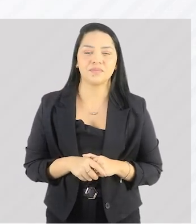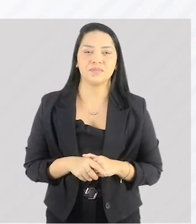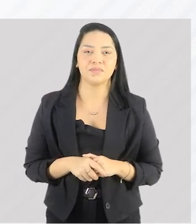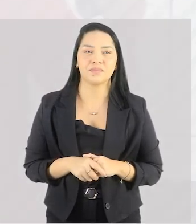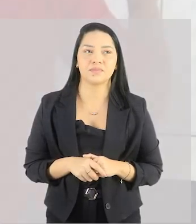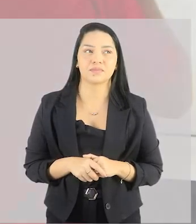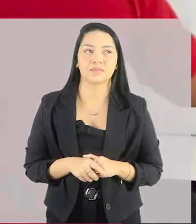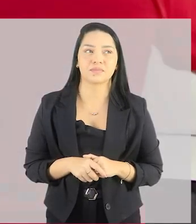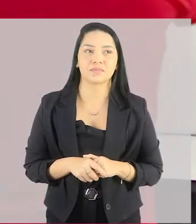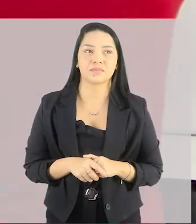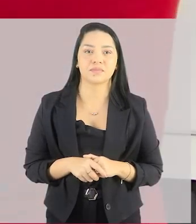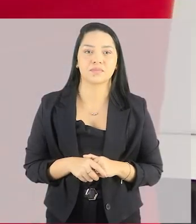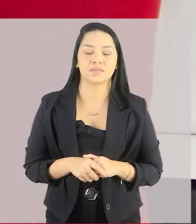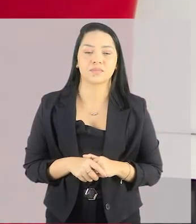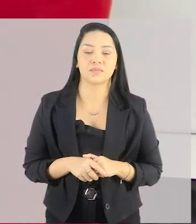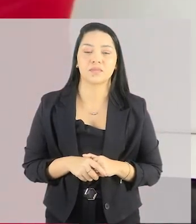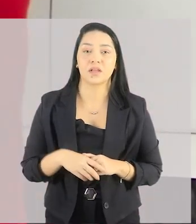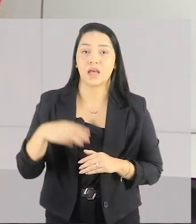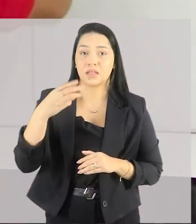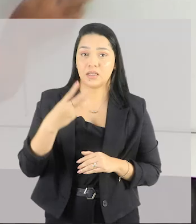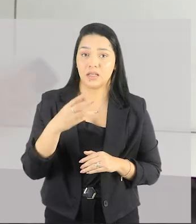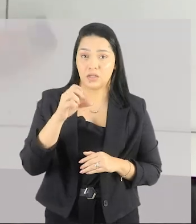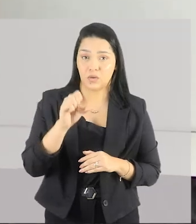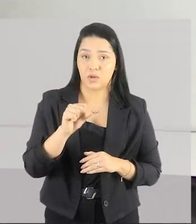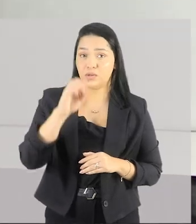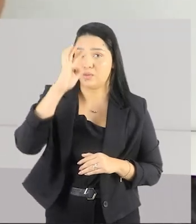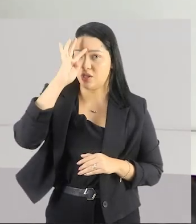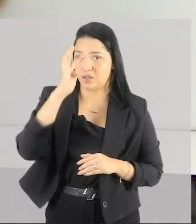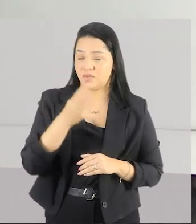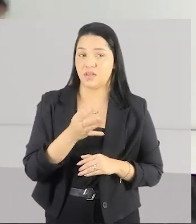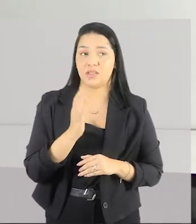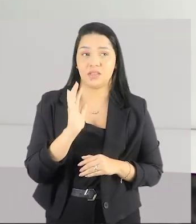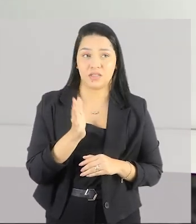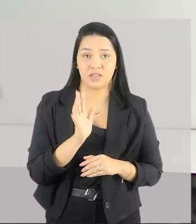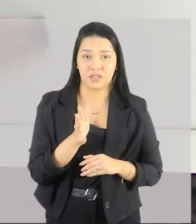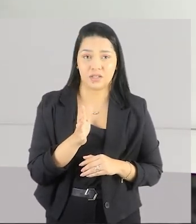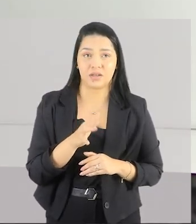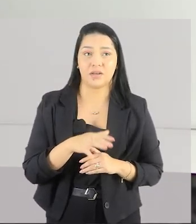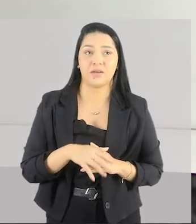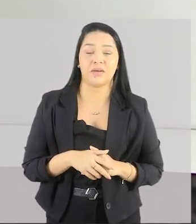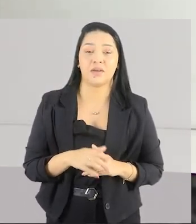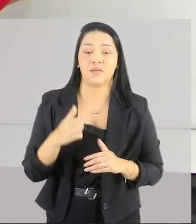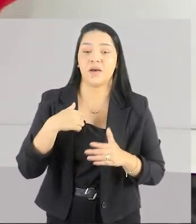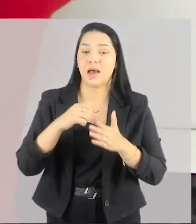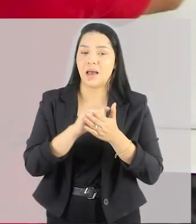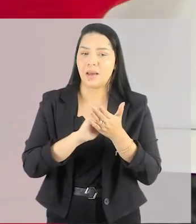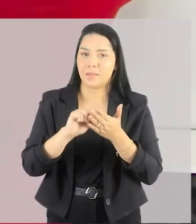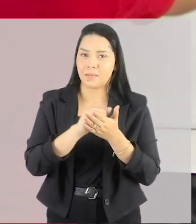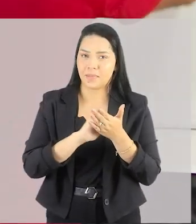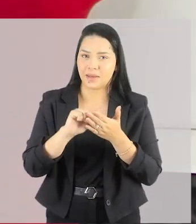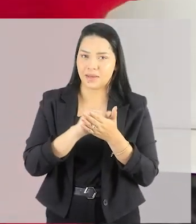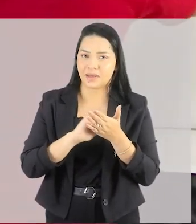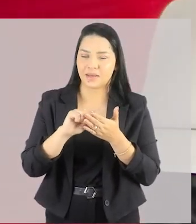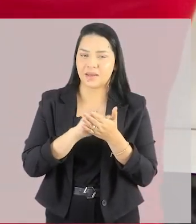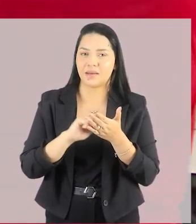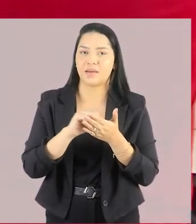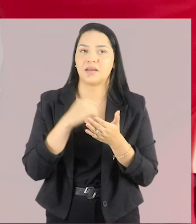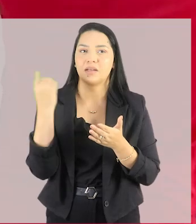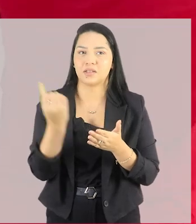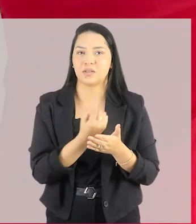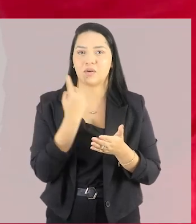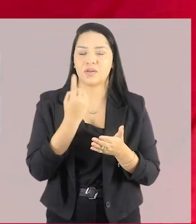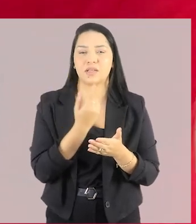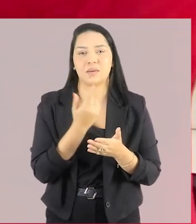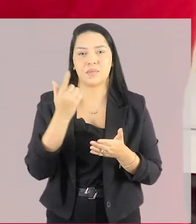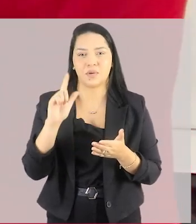Questão 38 resolvida. Se os senhores me permitem, vou apagar aqui para irmos